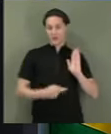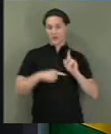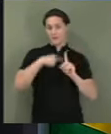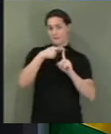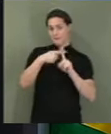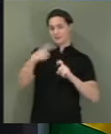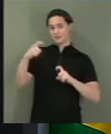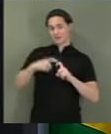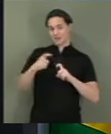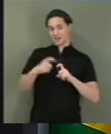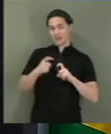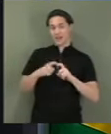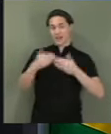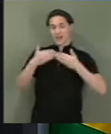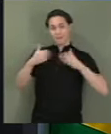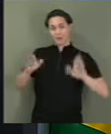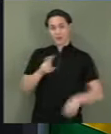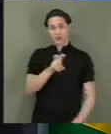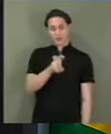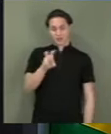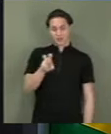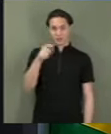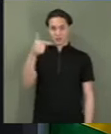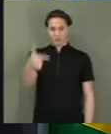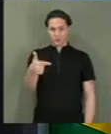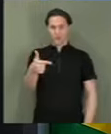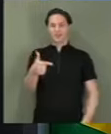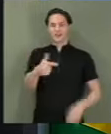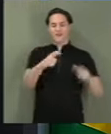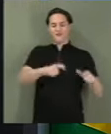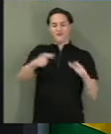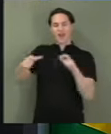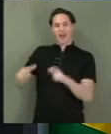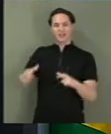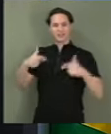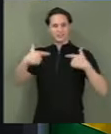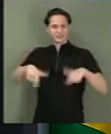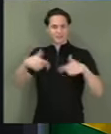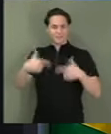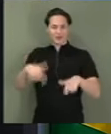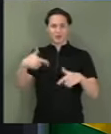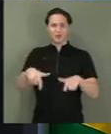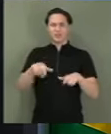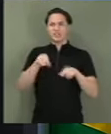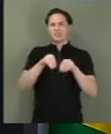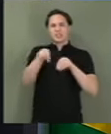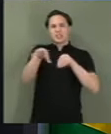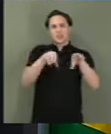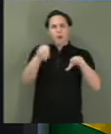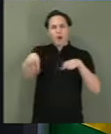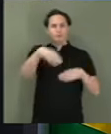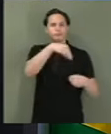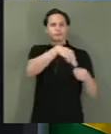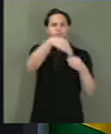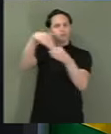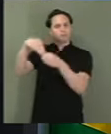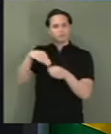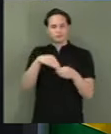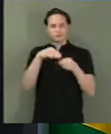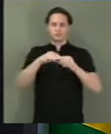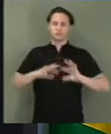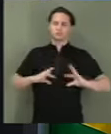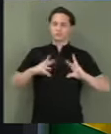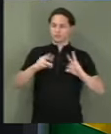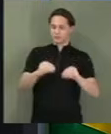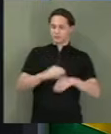552 vagas para um conjunto e 216 municípios gaúchos o estado recebeu